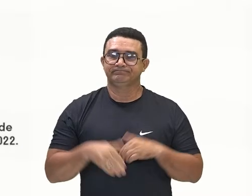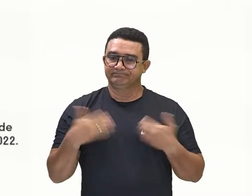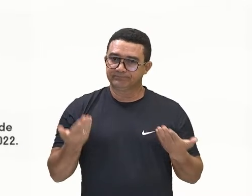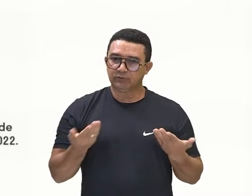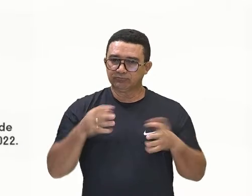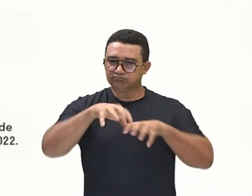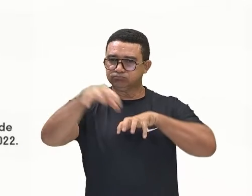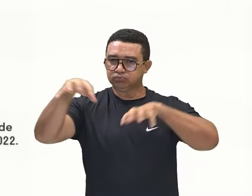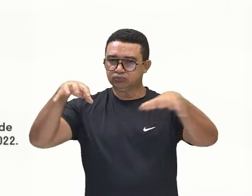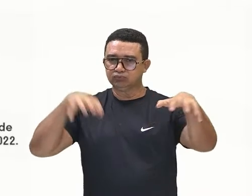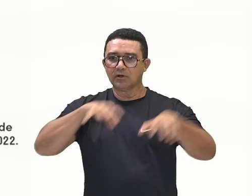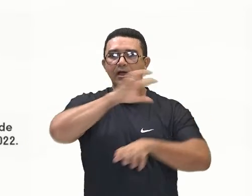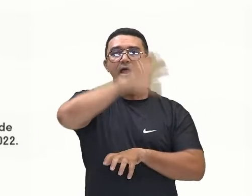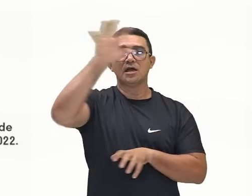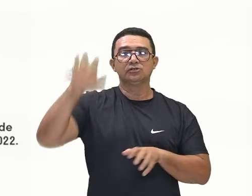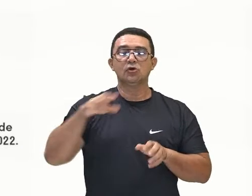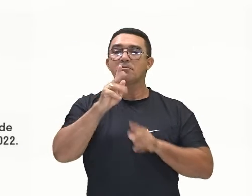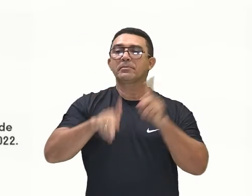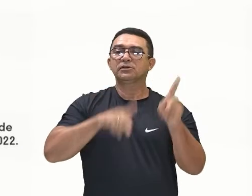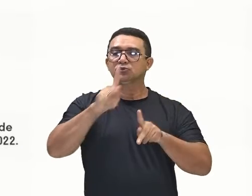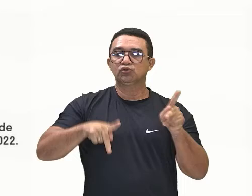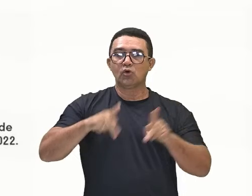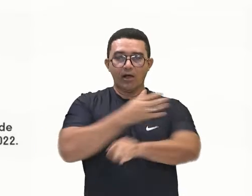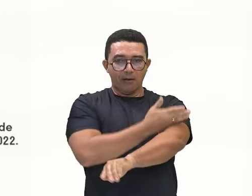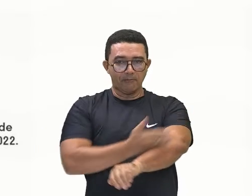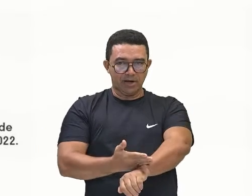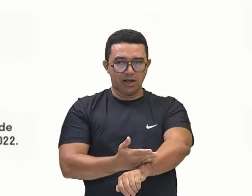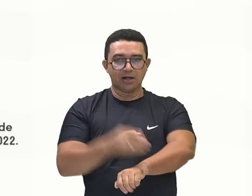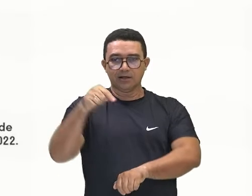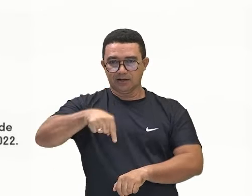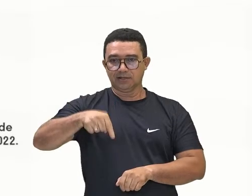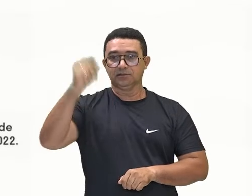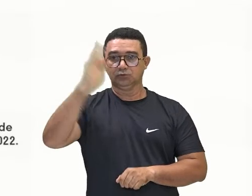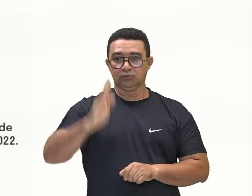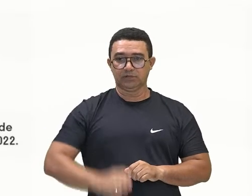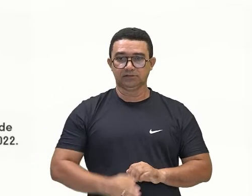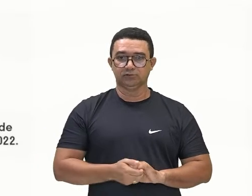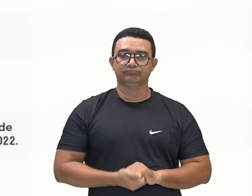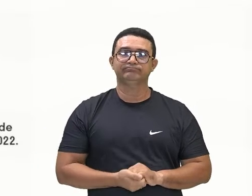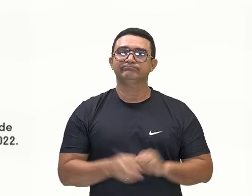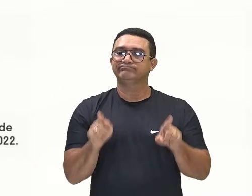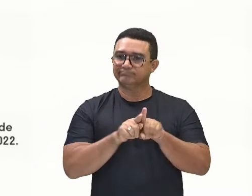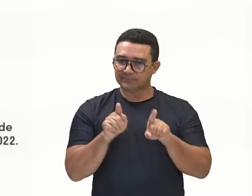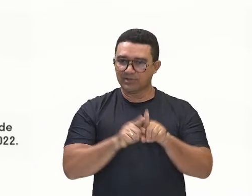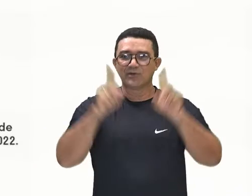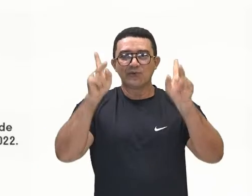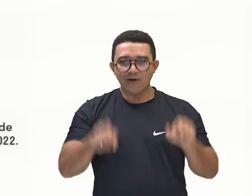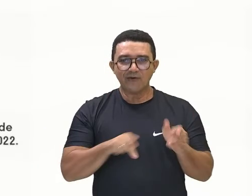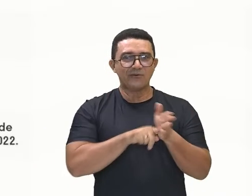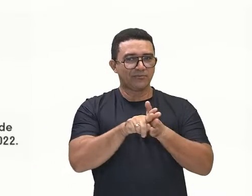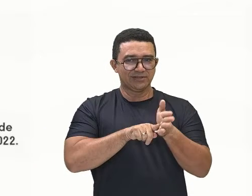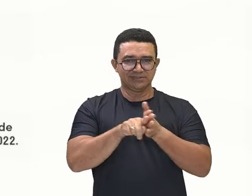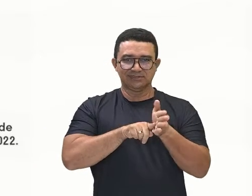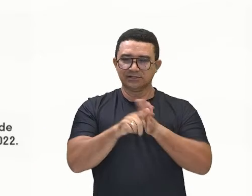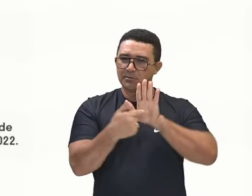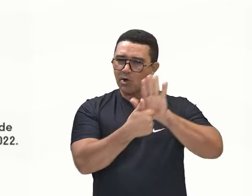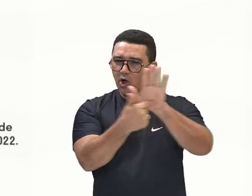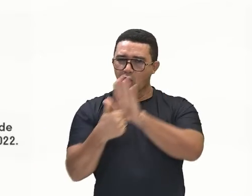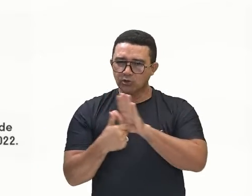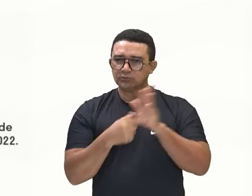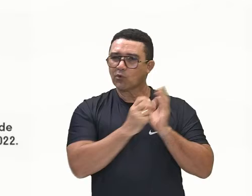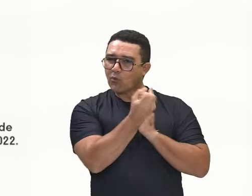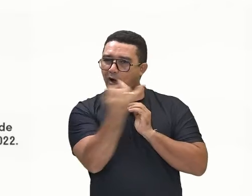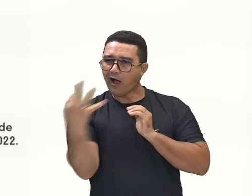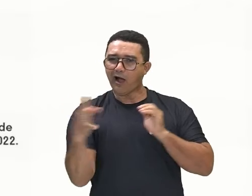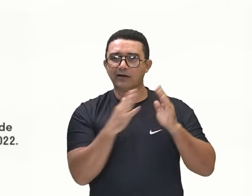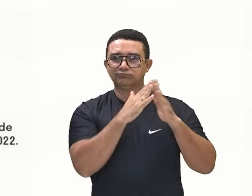distribuição por regiões da população branca no nosso território. Também a mesma pesquisa nacional por amostra de domicílios, a PNAD